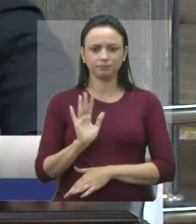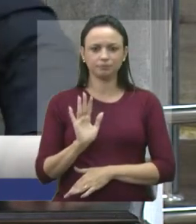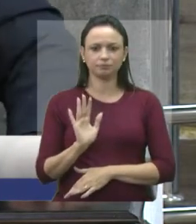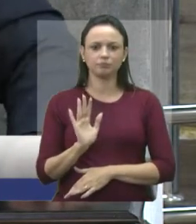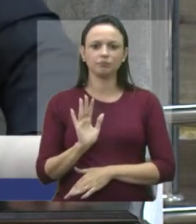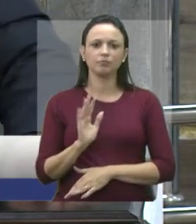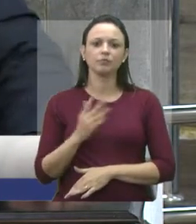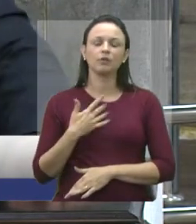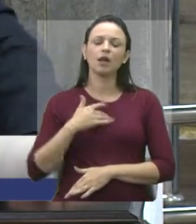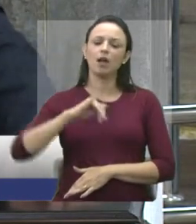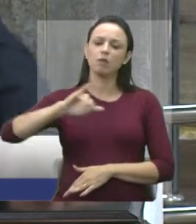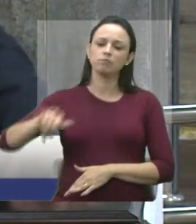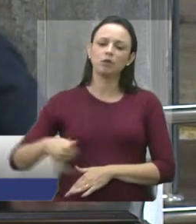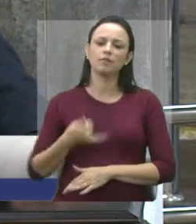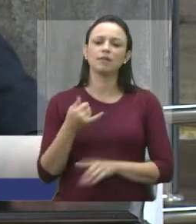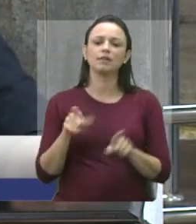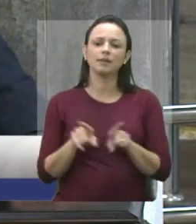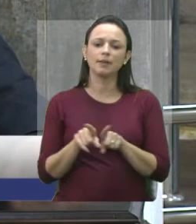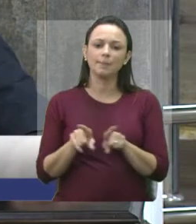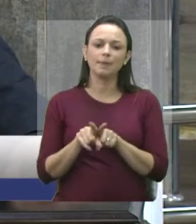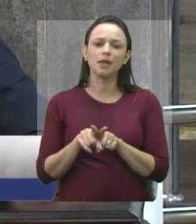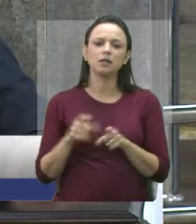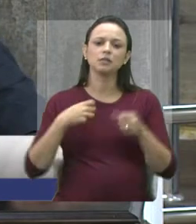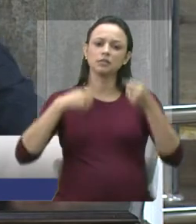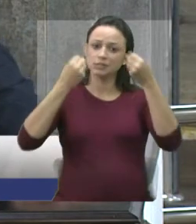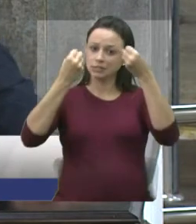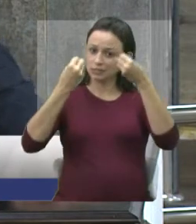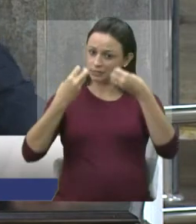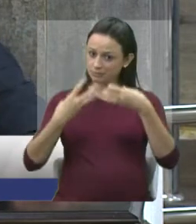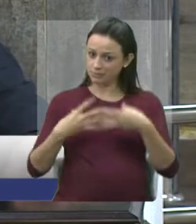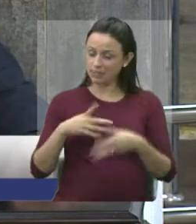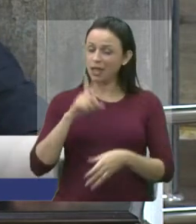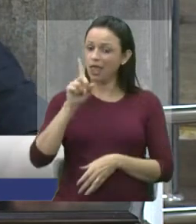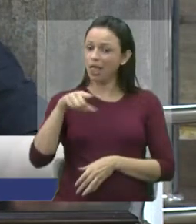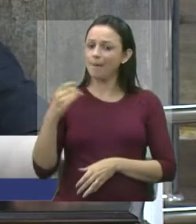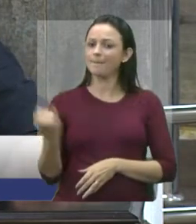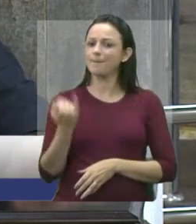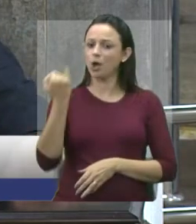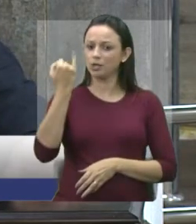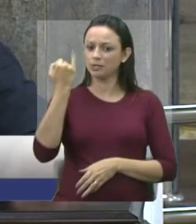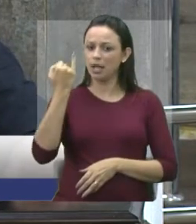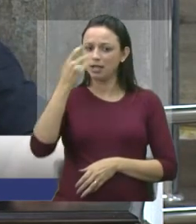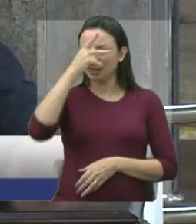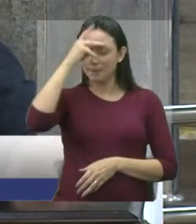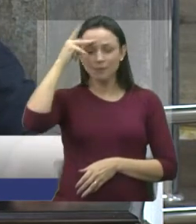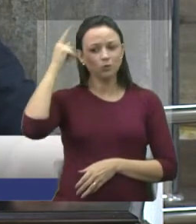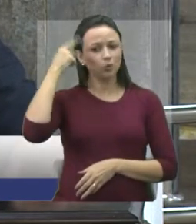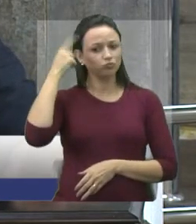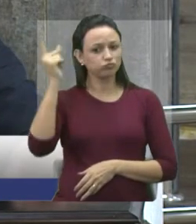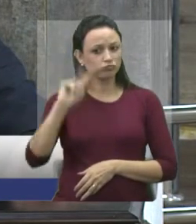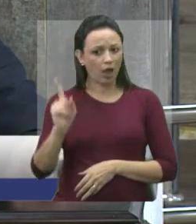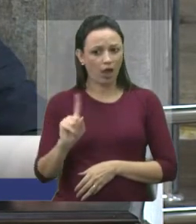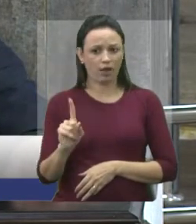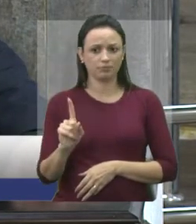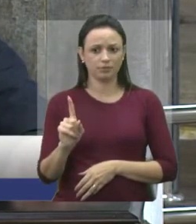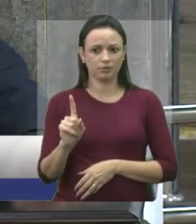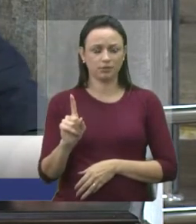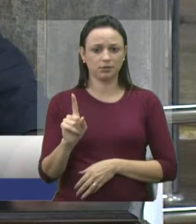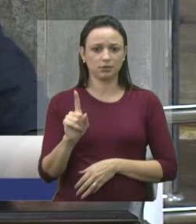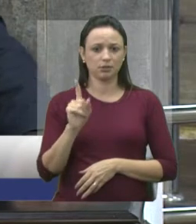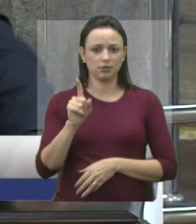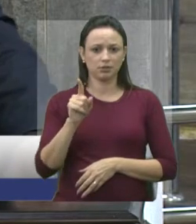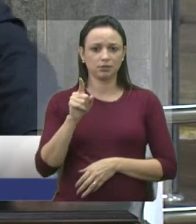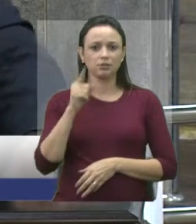E aproveitando, explicar uma coisa que é sempre muito importante e que às vezes as pessoas não sabem. Quando você vê um caso